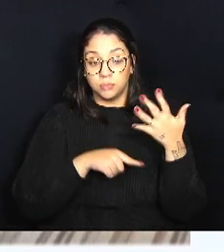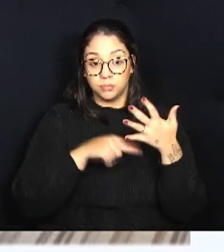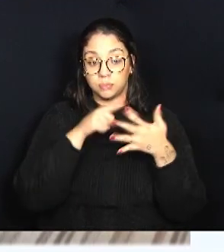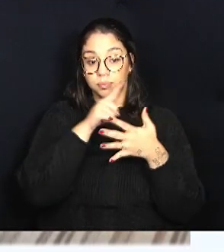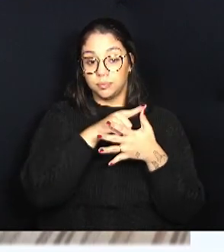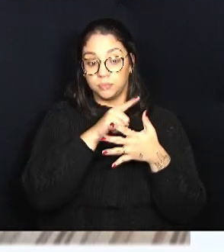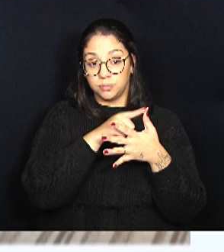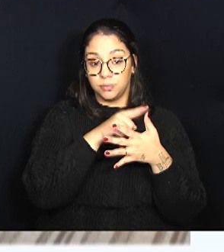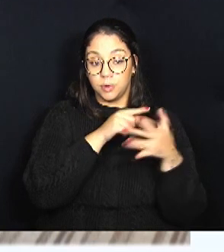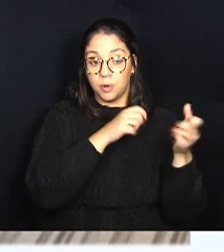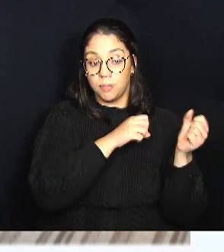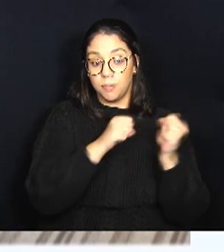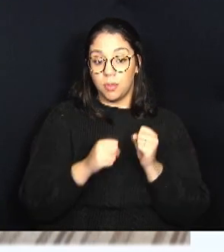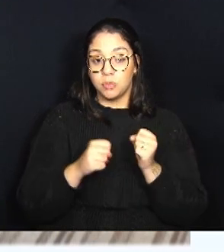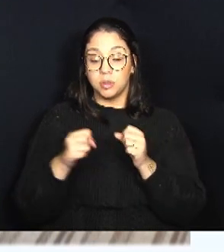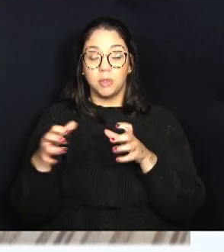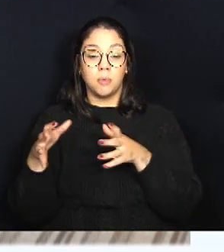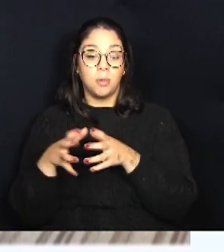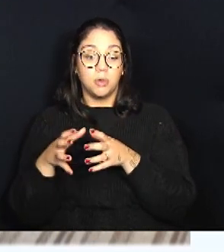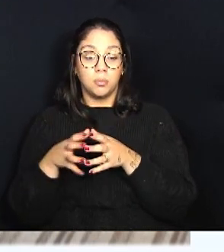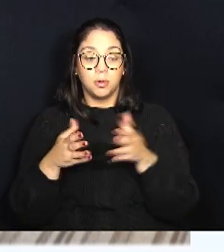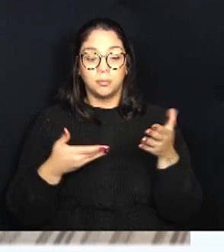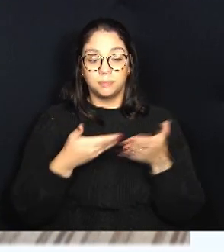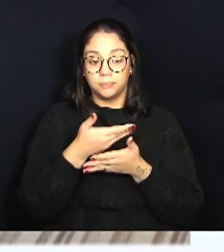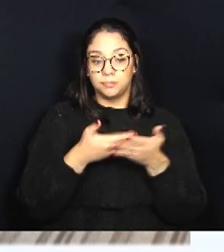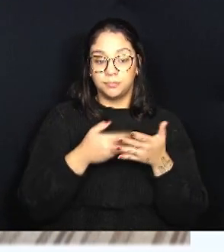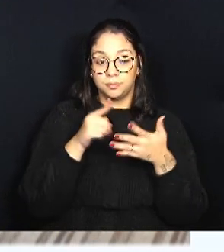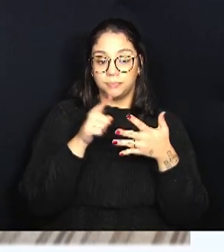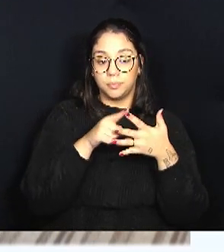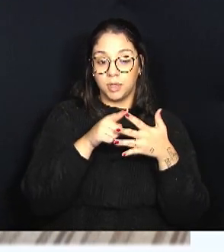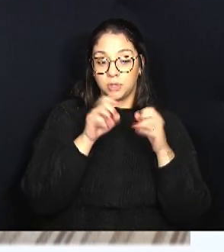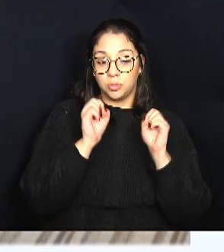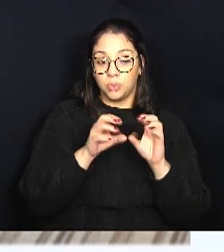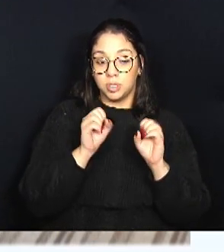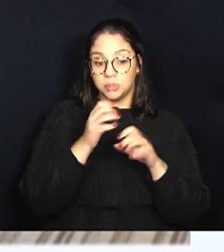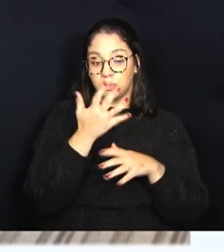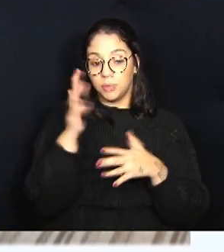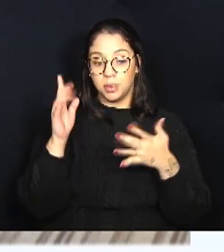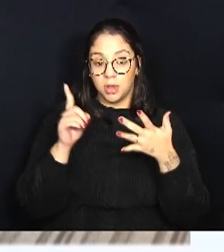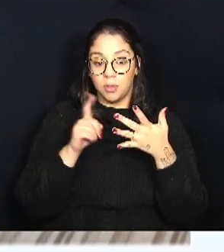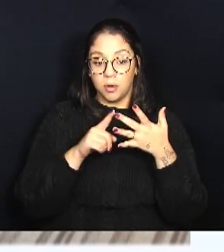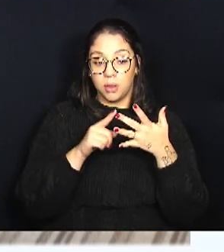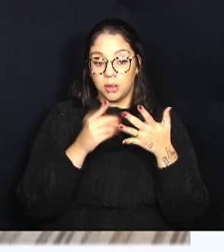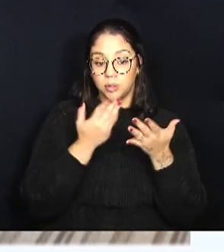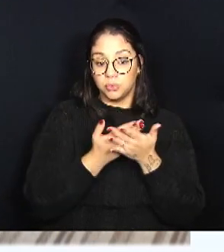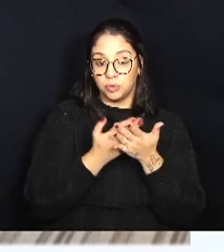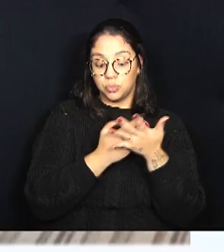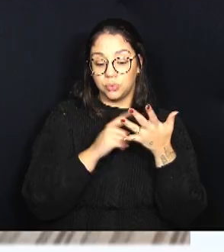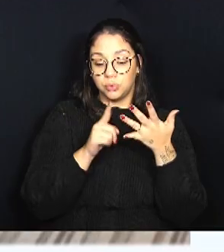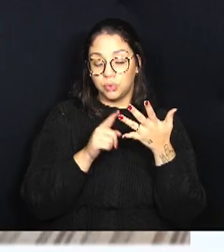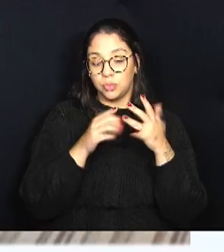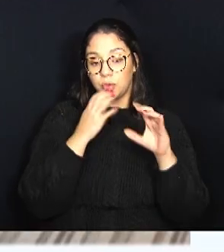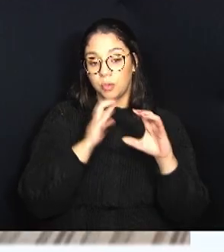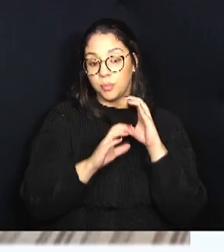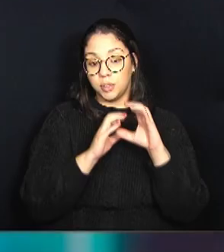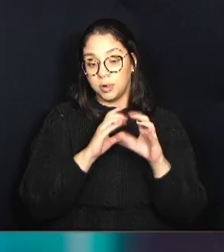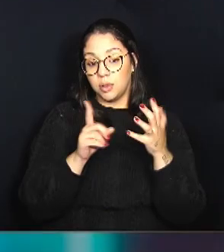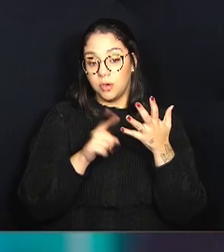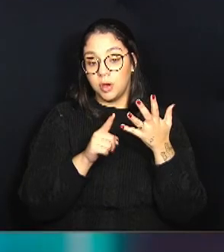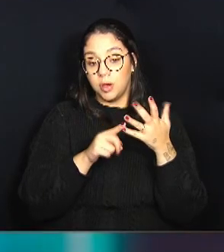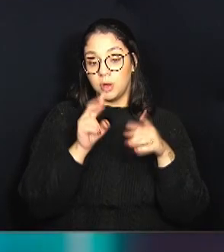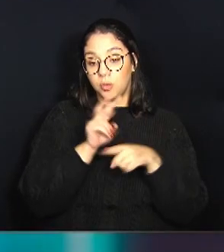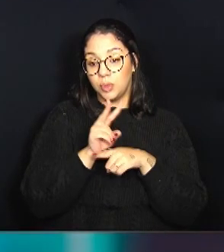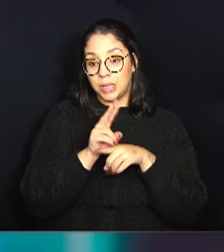entre poder público e comunidade, educação ambiental, estudos, comunicação e cuidados com a terra.